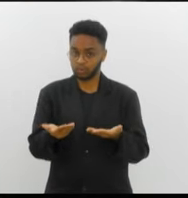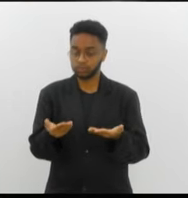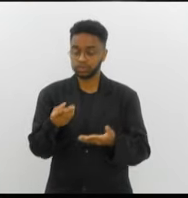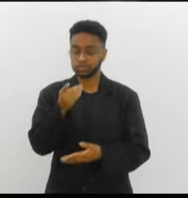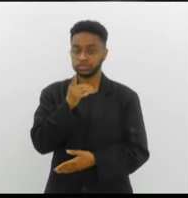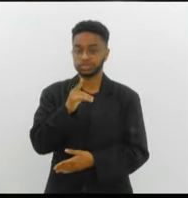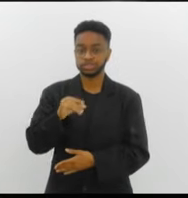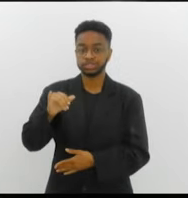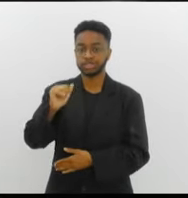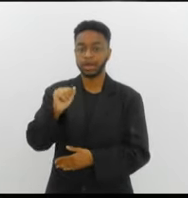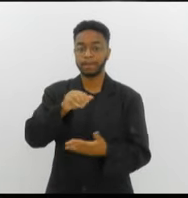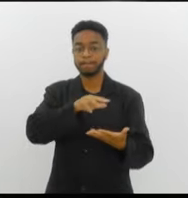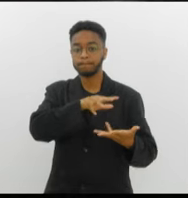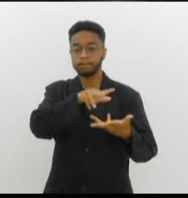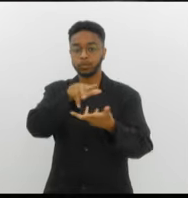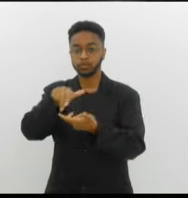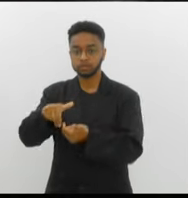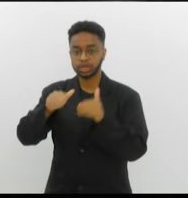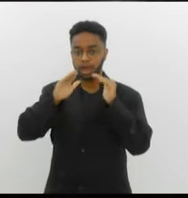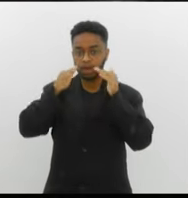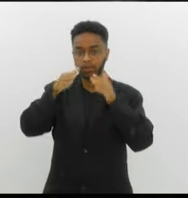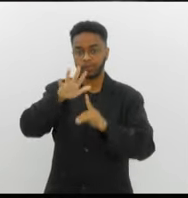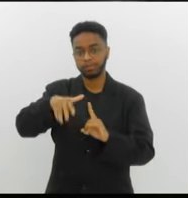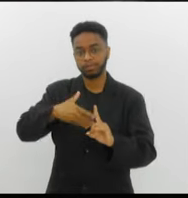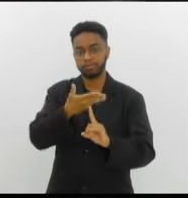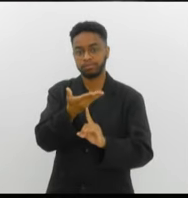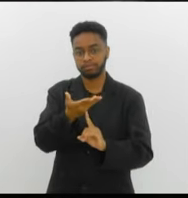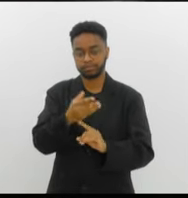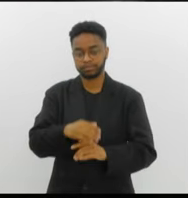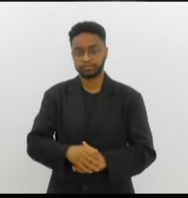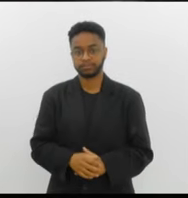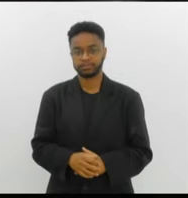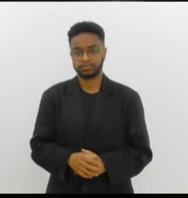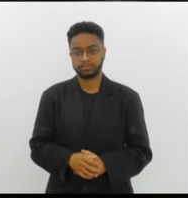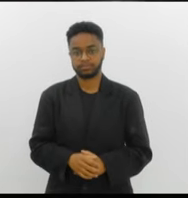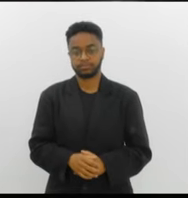Dia Mundial do Meio Ambiente.